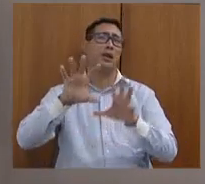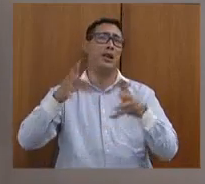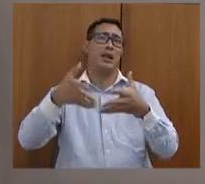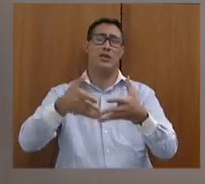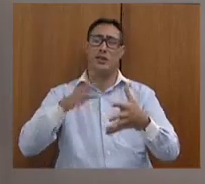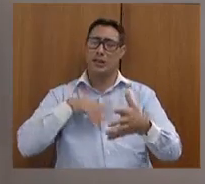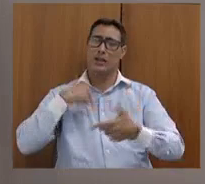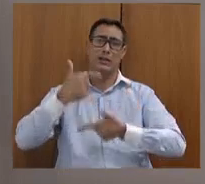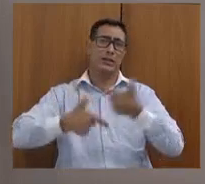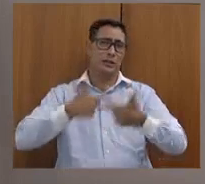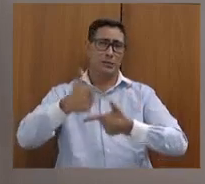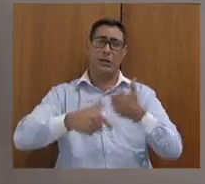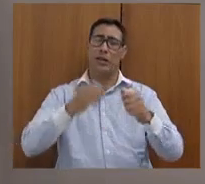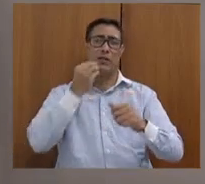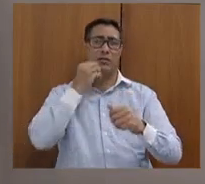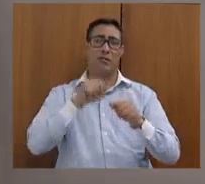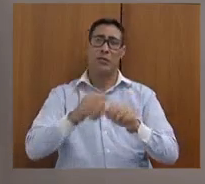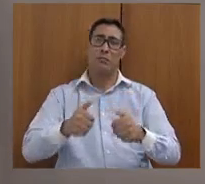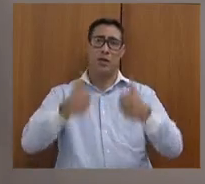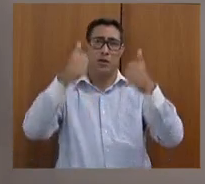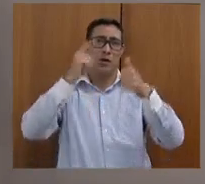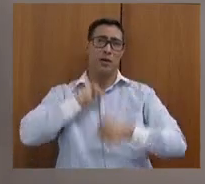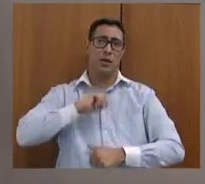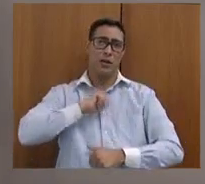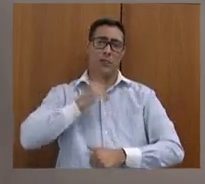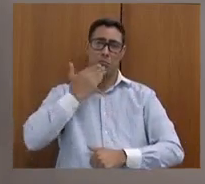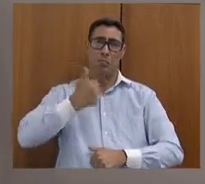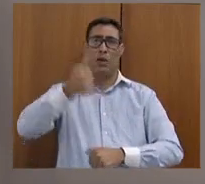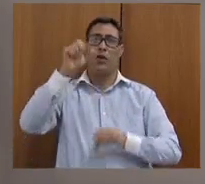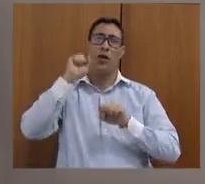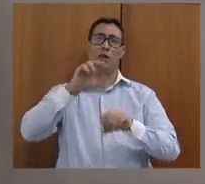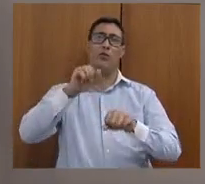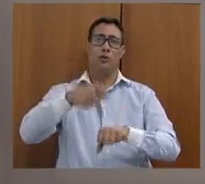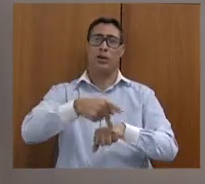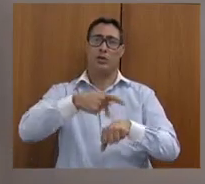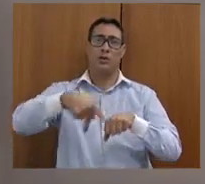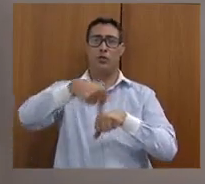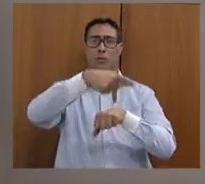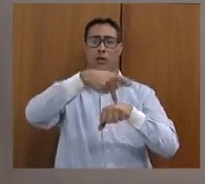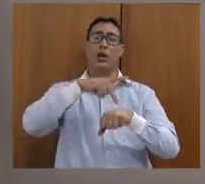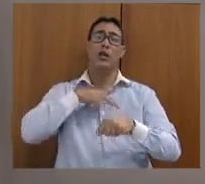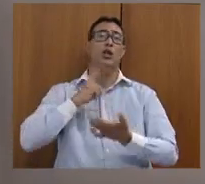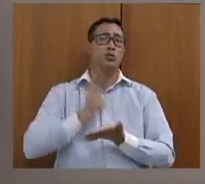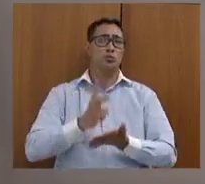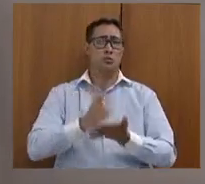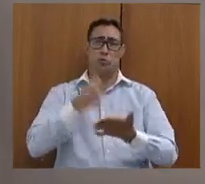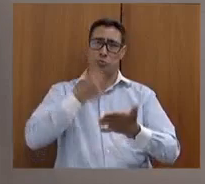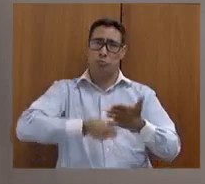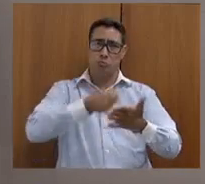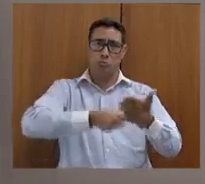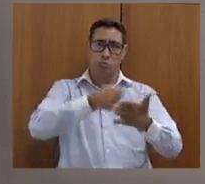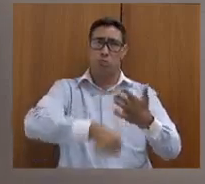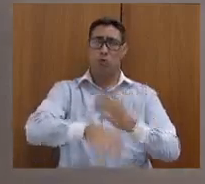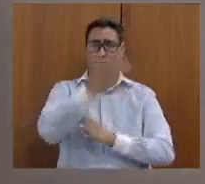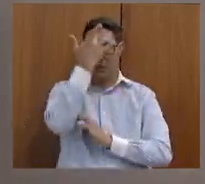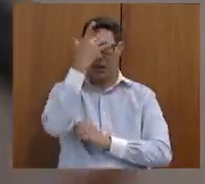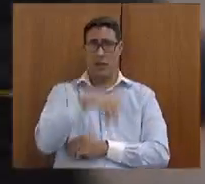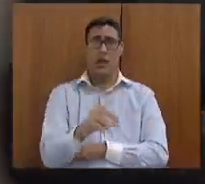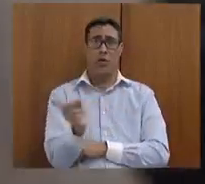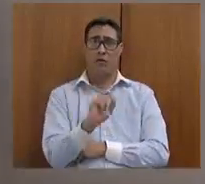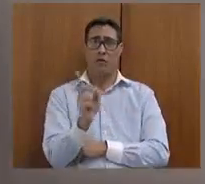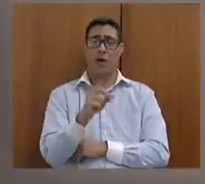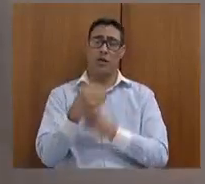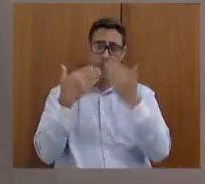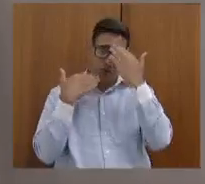para promover em Minas a melhor educação do país continuamos nessa luta não é fácil agradeço